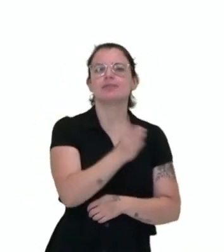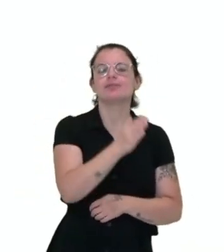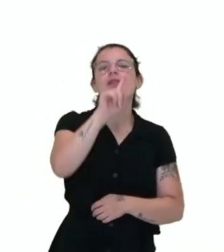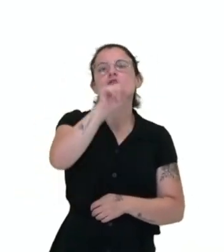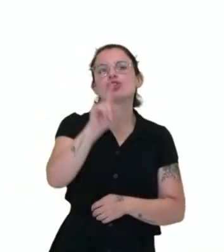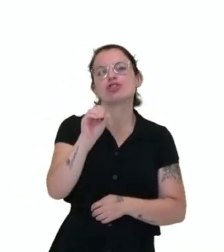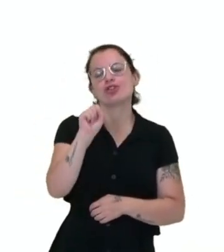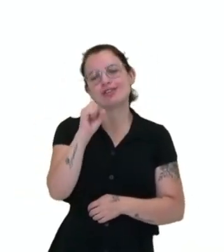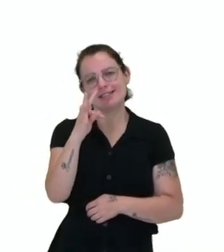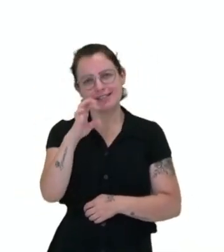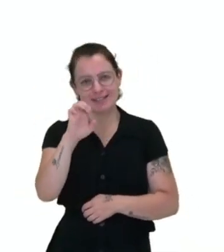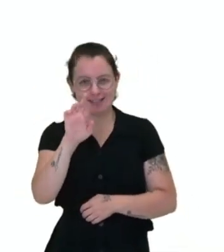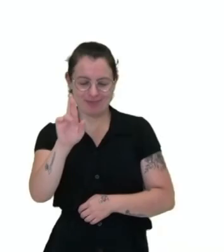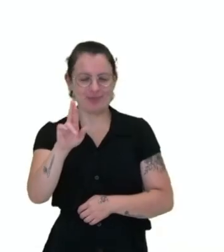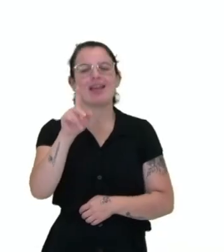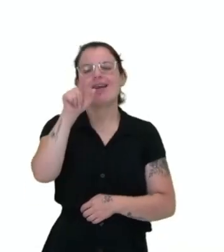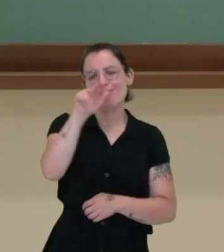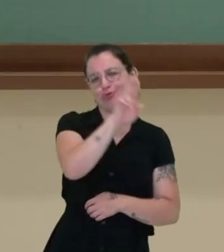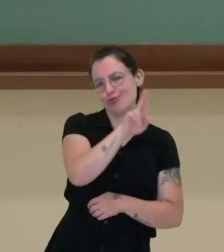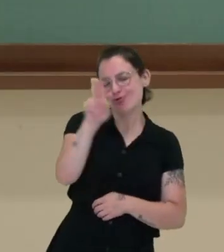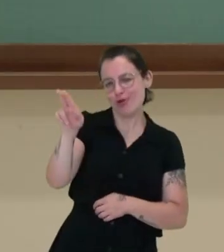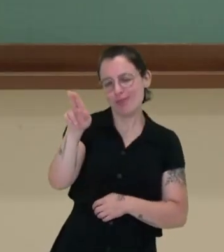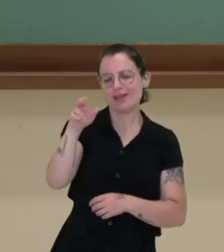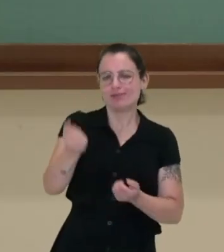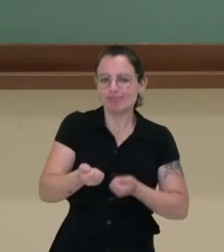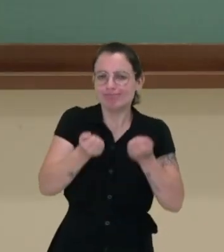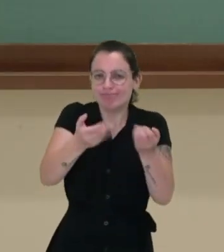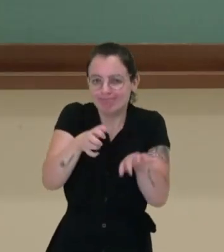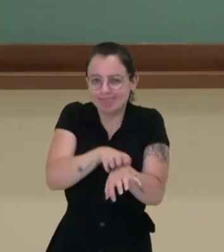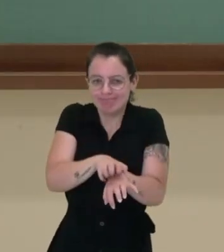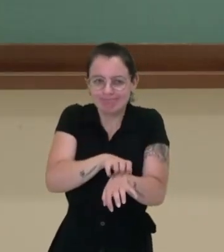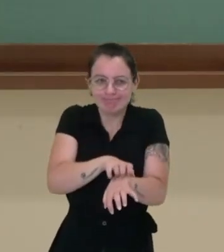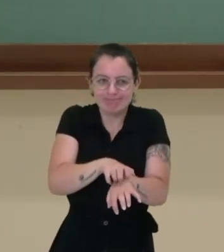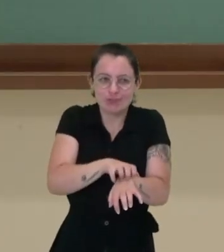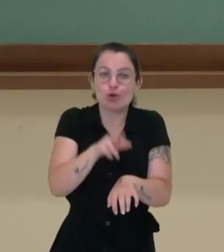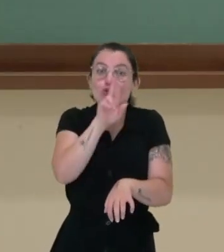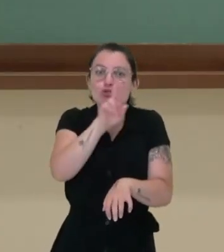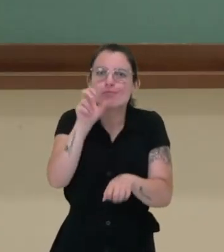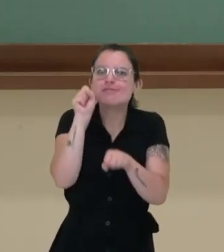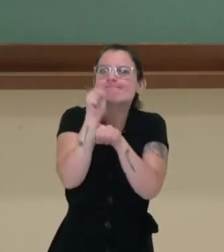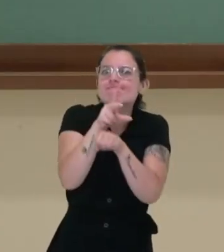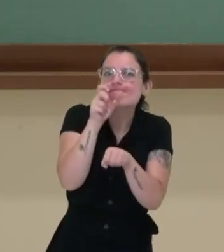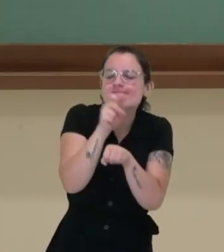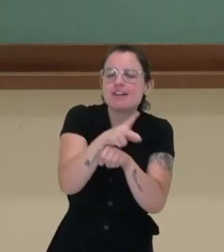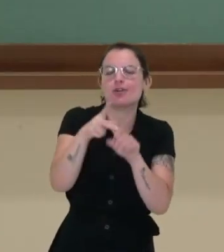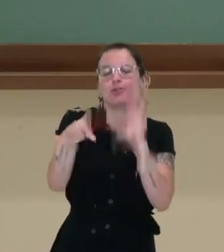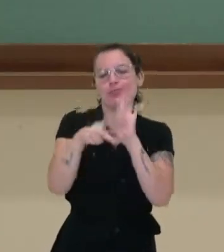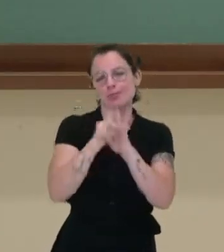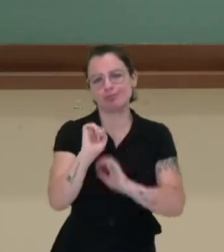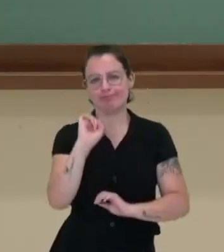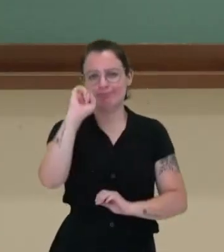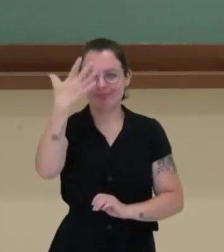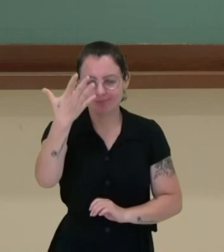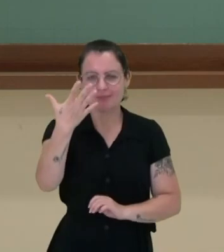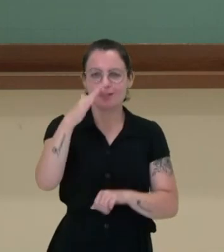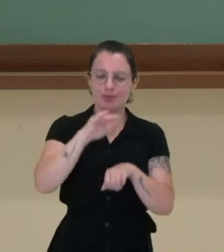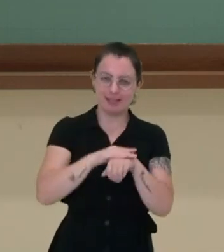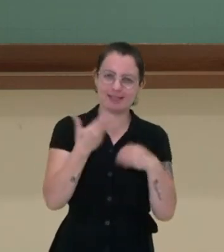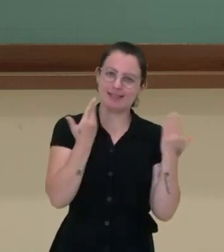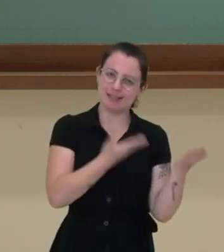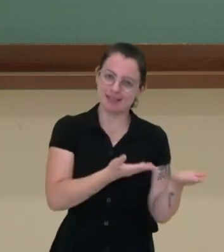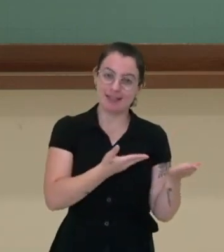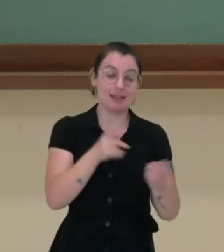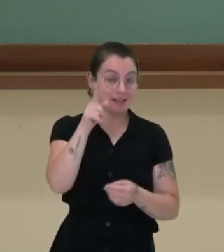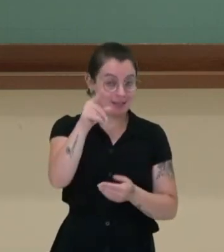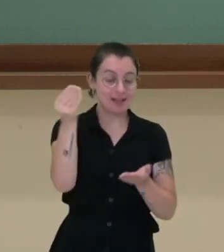este é o nome do agente etiológico, o agente causador dessa doença, ok?